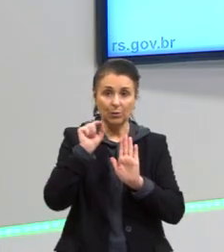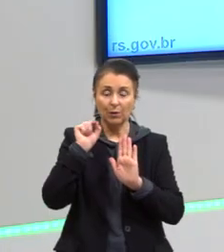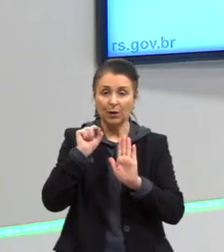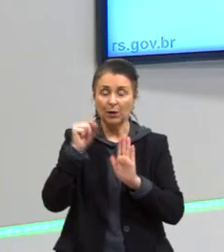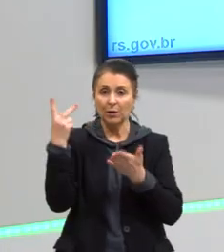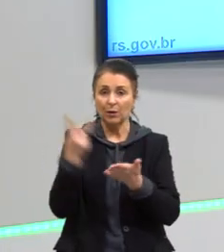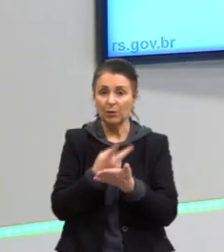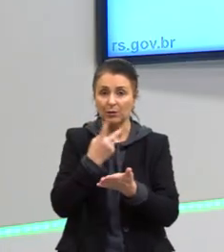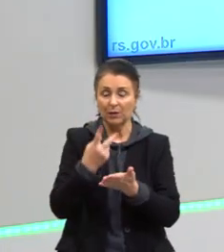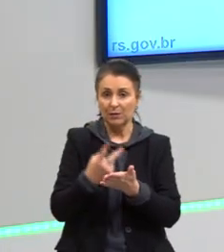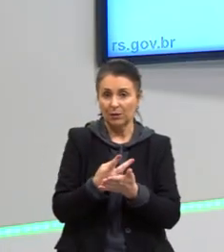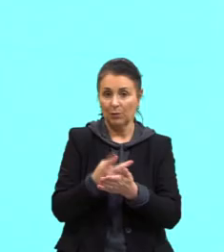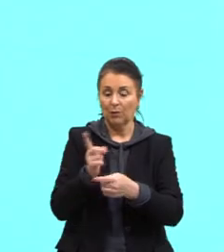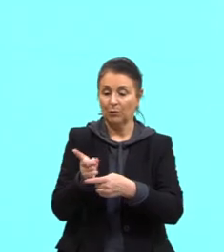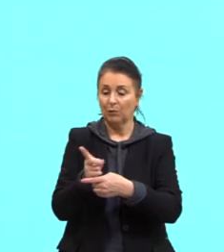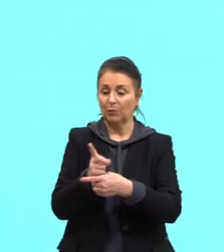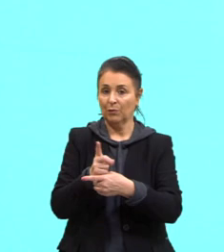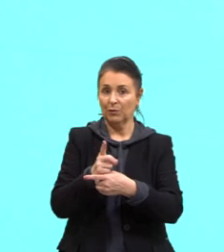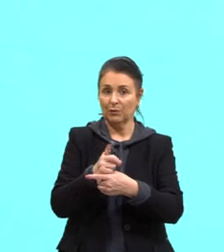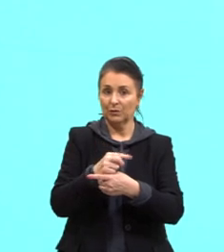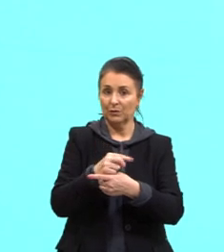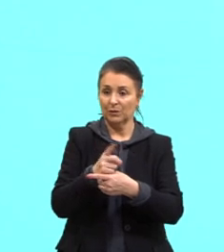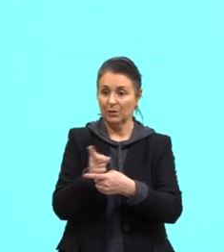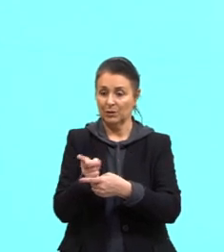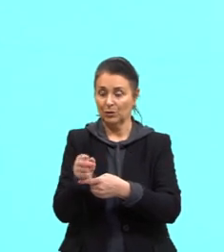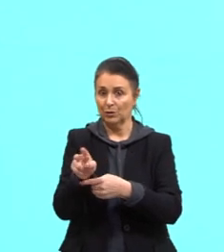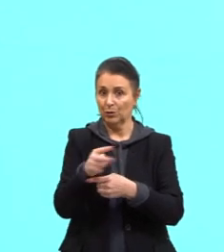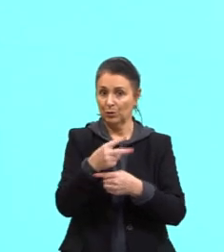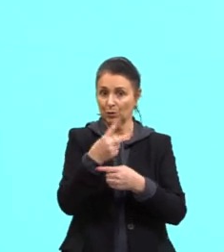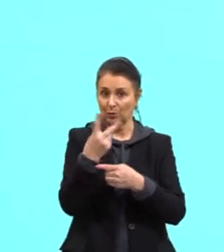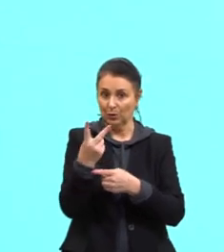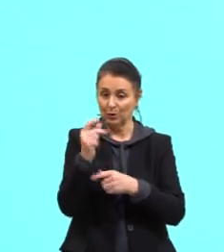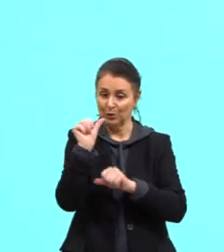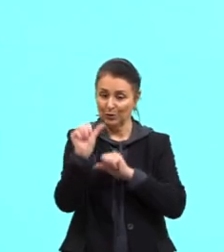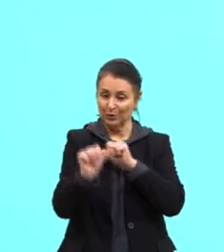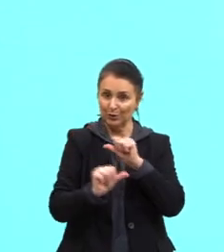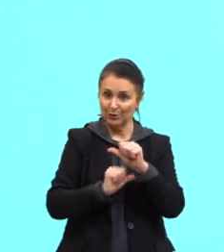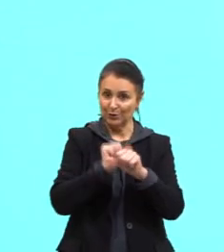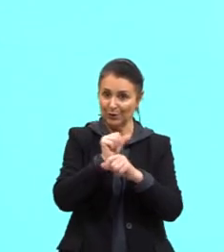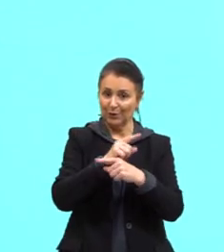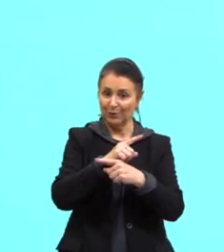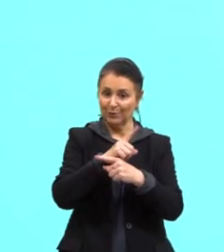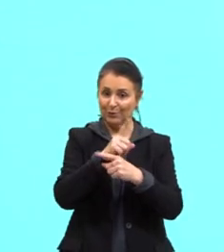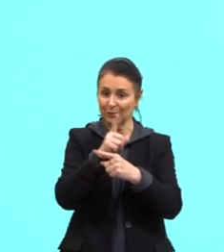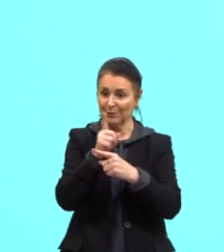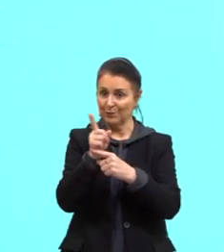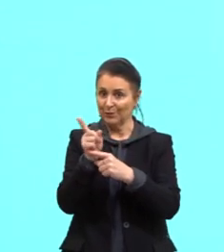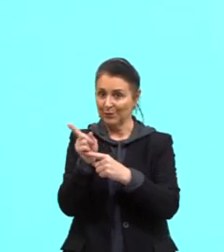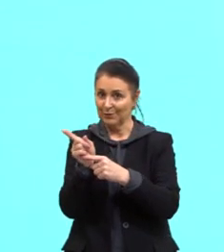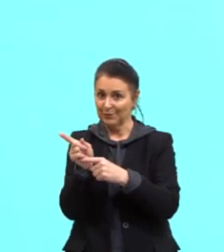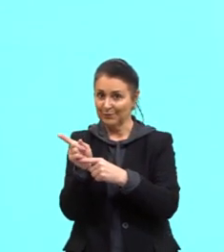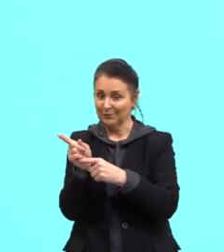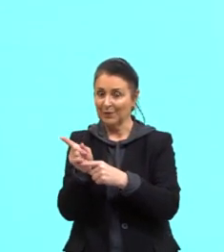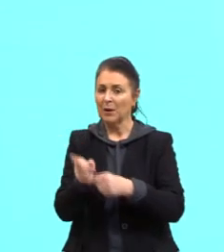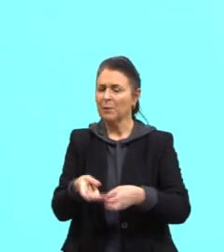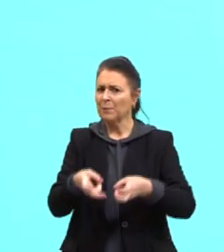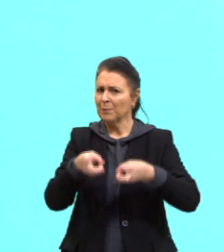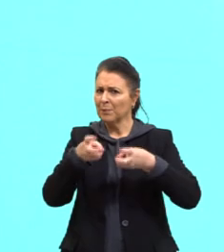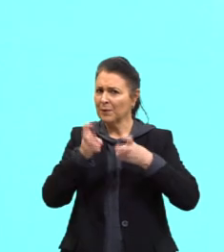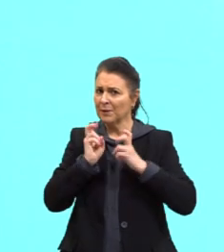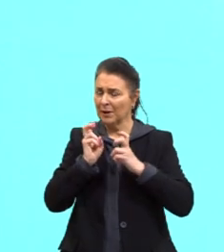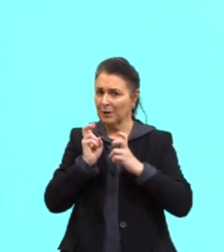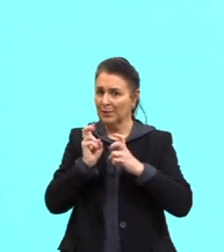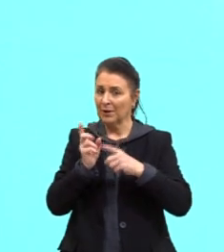velocidade dois indo para cá né para para esquerdo e notem que essa velocidade